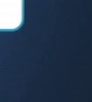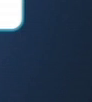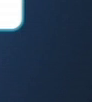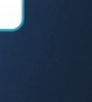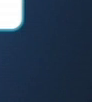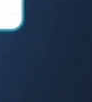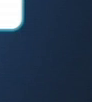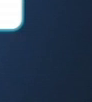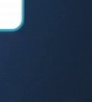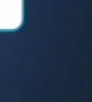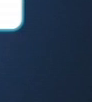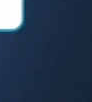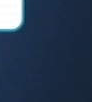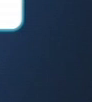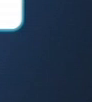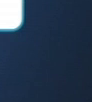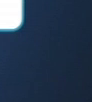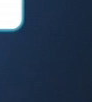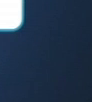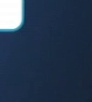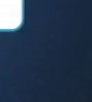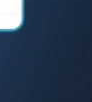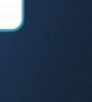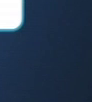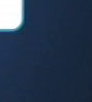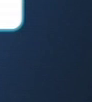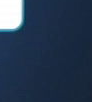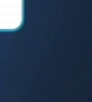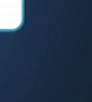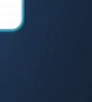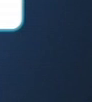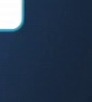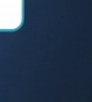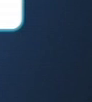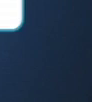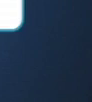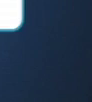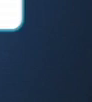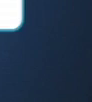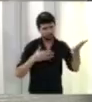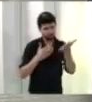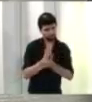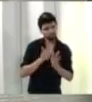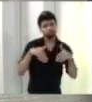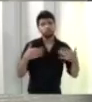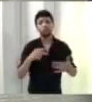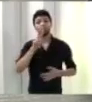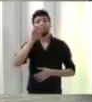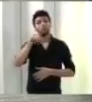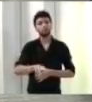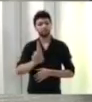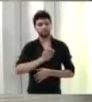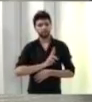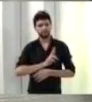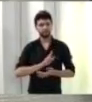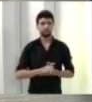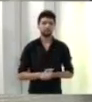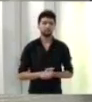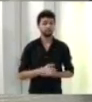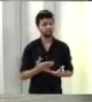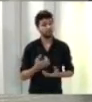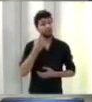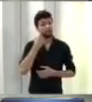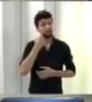Candidato Amadeu, sua falta de experiência como gestor pode atrapalhar caso seja eleito? 2 minutos para a resposta.